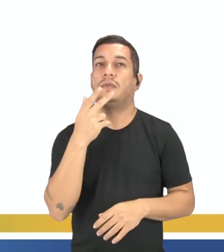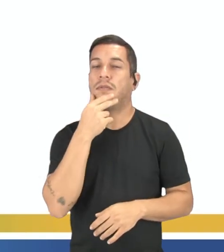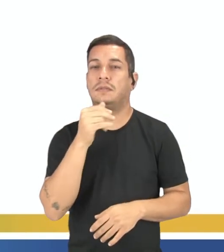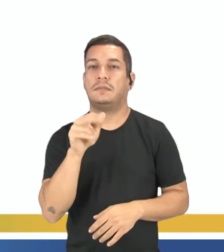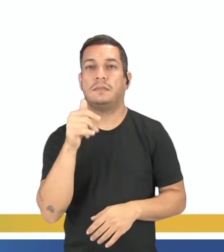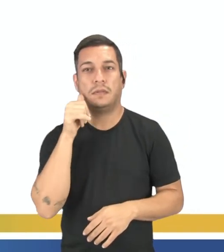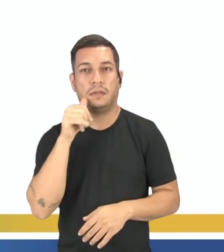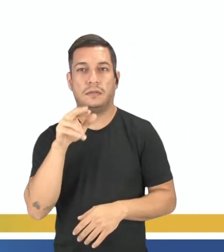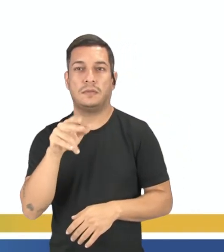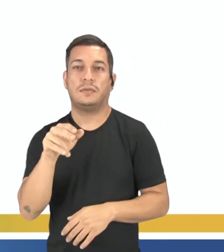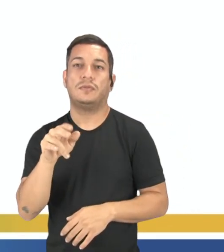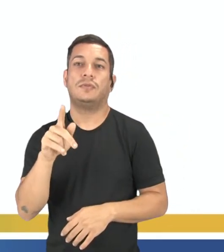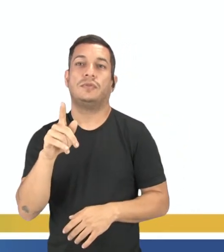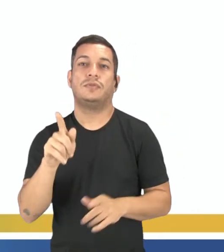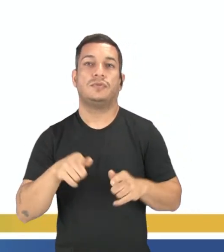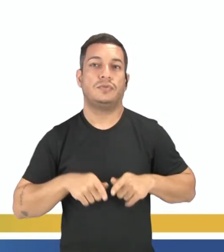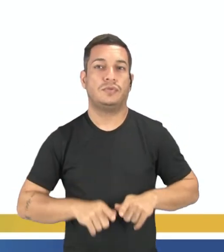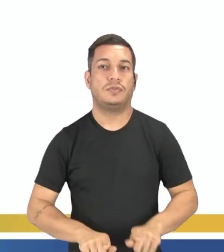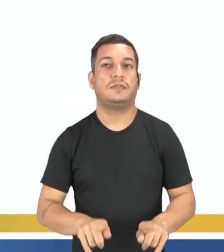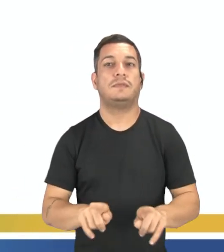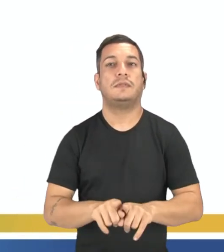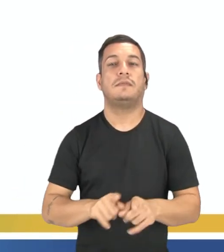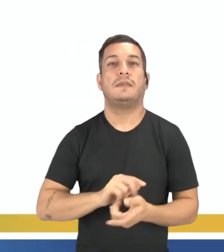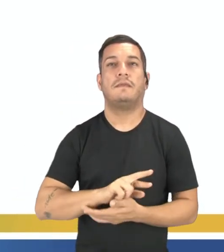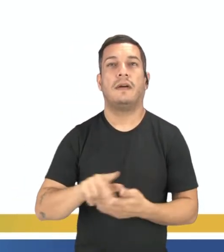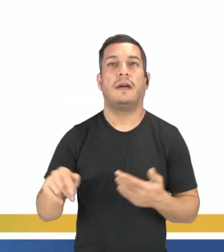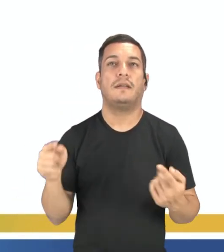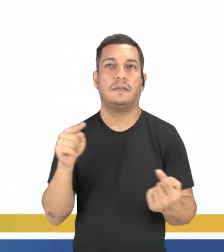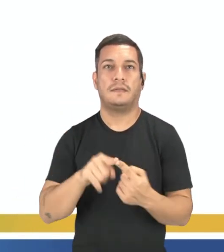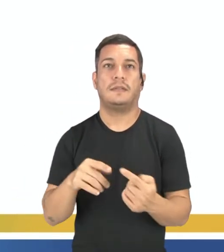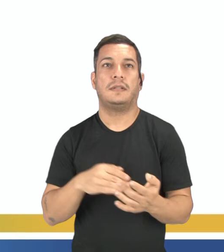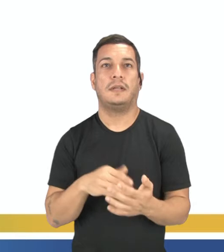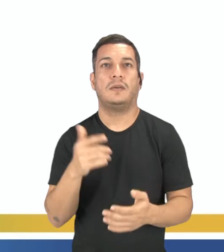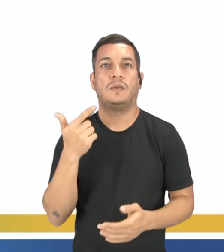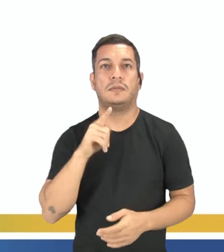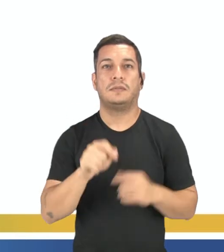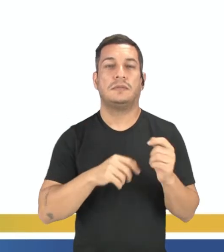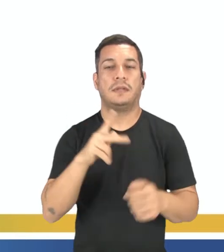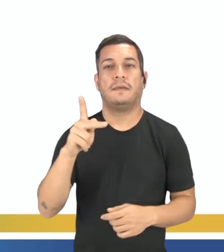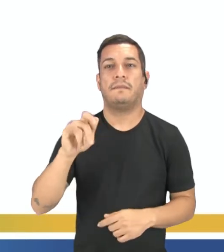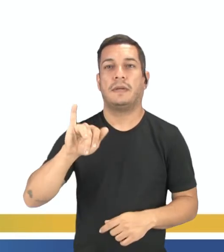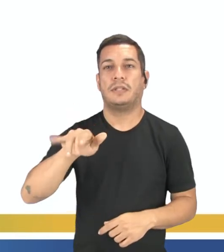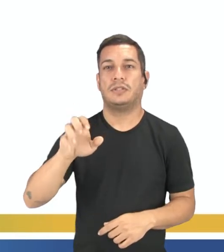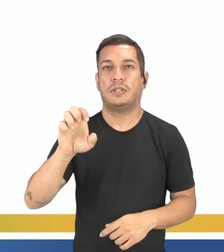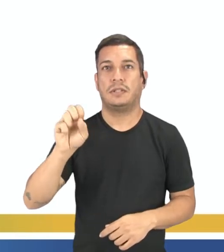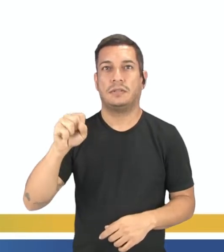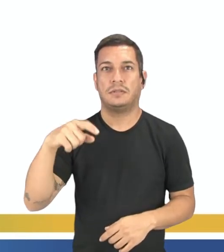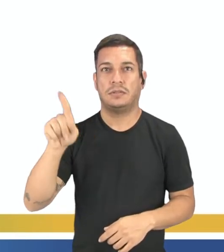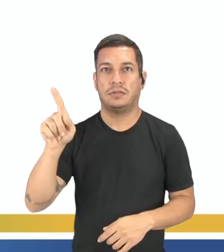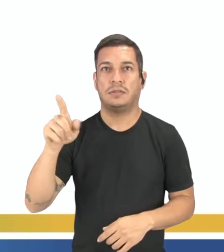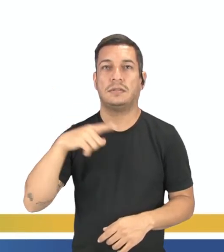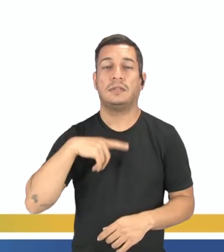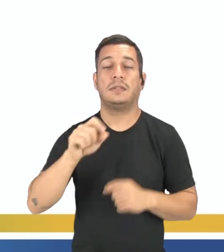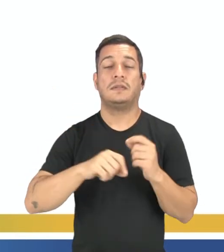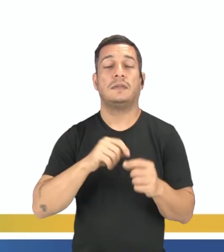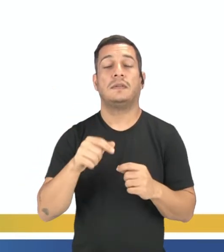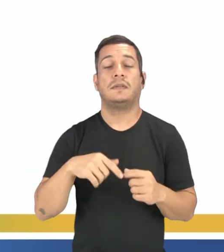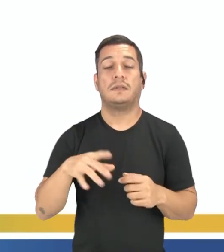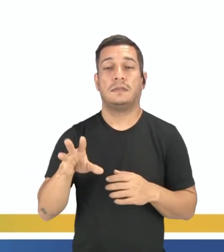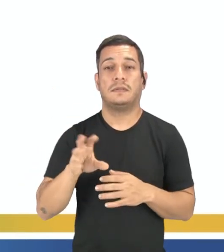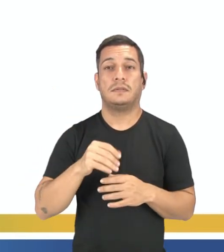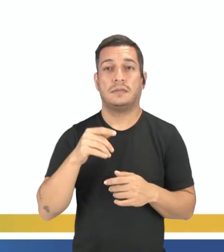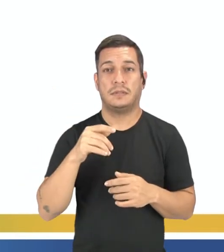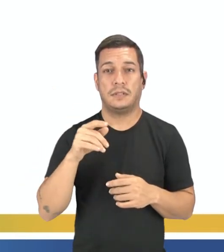irmãos gêmeos, um menino e uma menina, que eles fazem vários desafios até se tornarem pajé, tá? Ele foi inspirado na